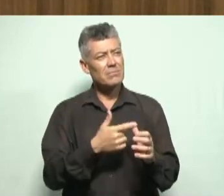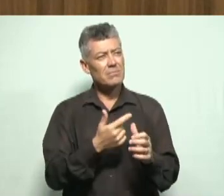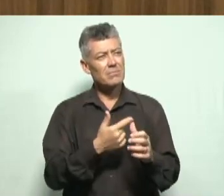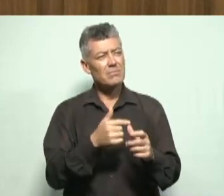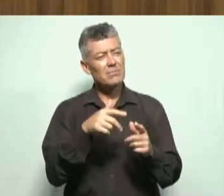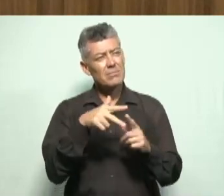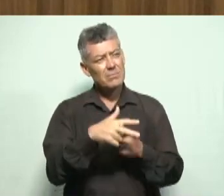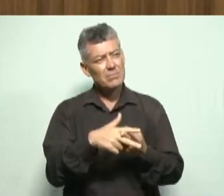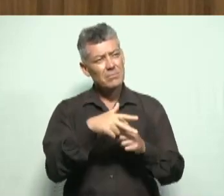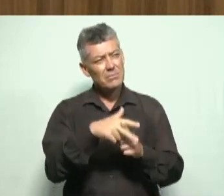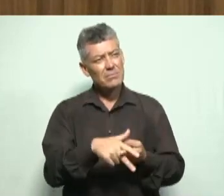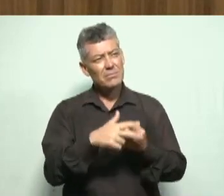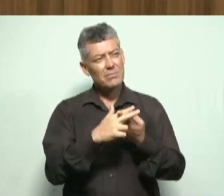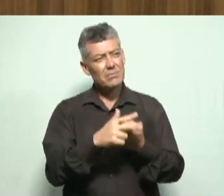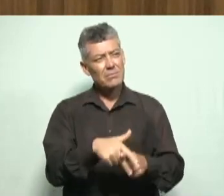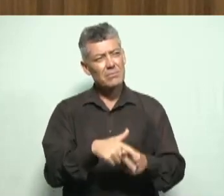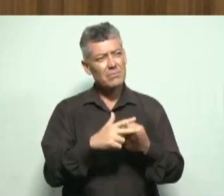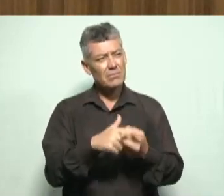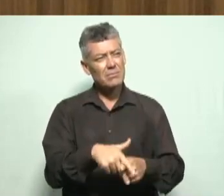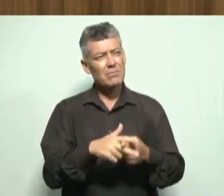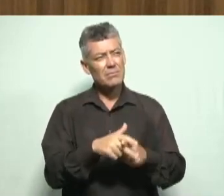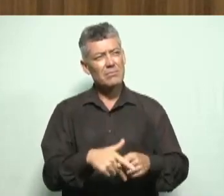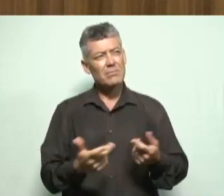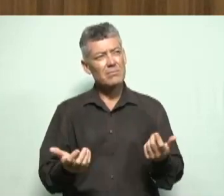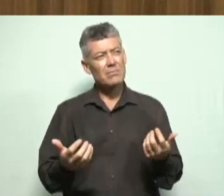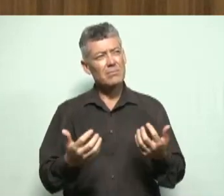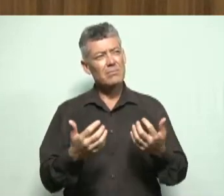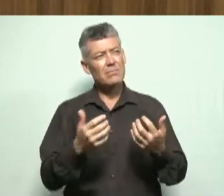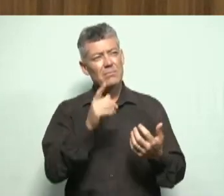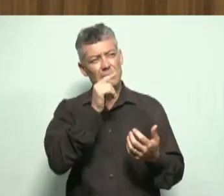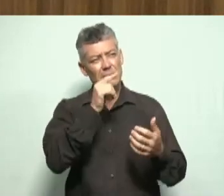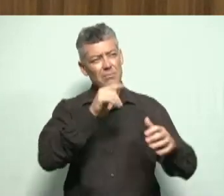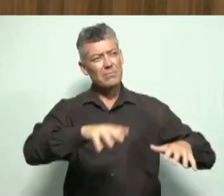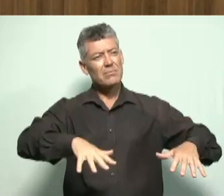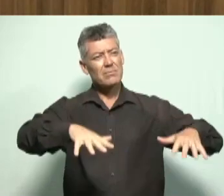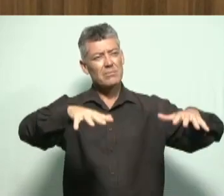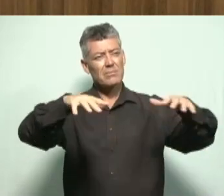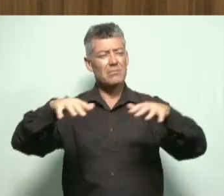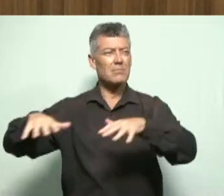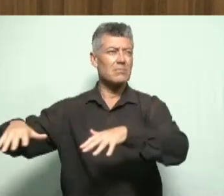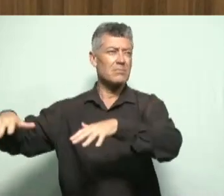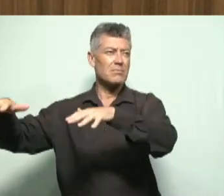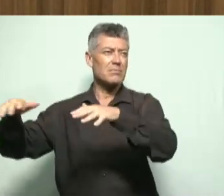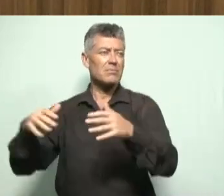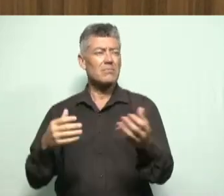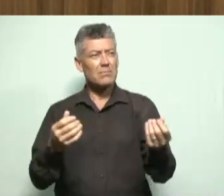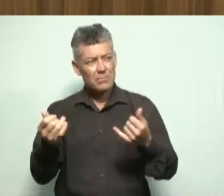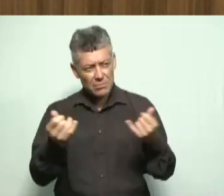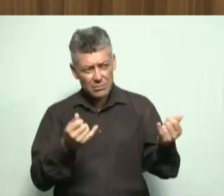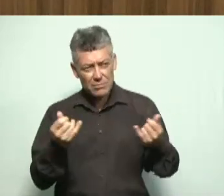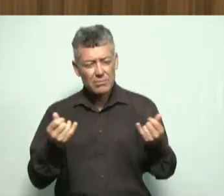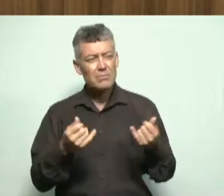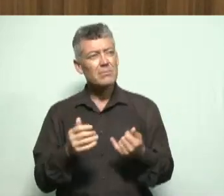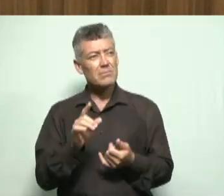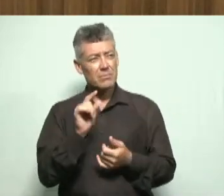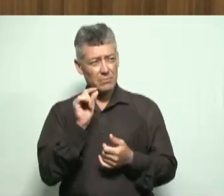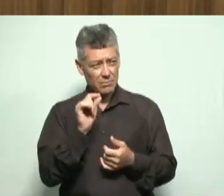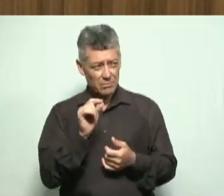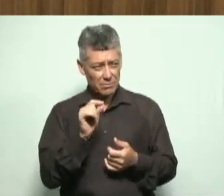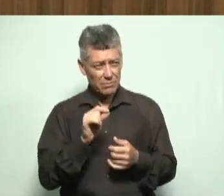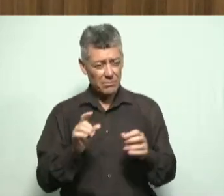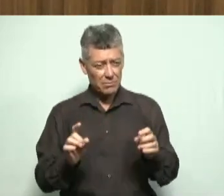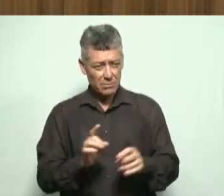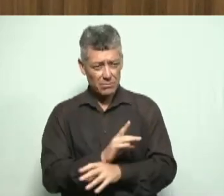manutenção das lagoas de captação na cidade? Ou seja, nós precisamos ter esse banco de informações e eu volto a dizer,